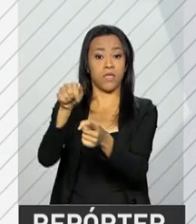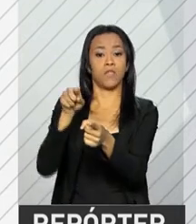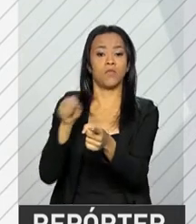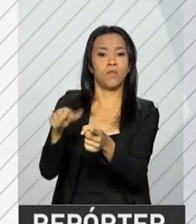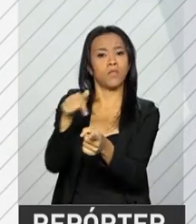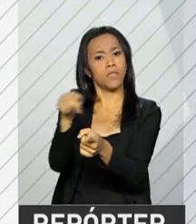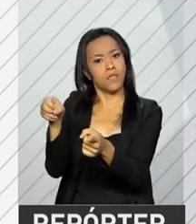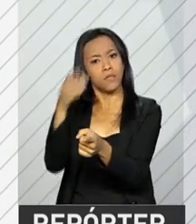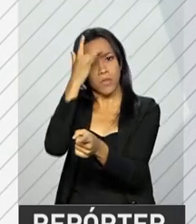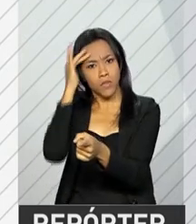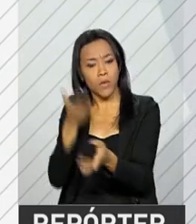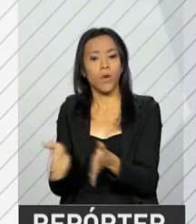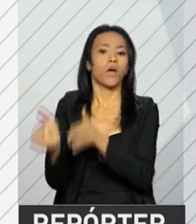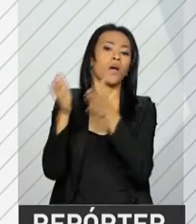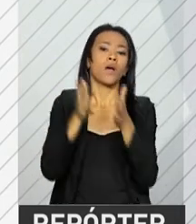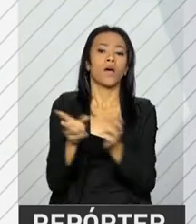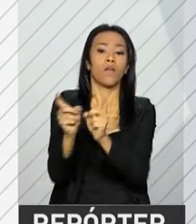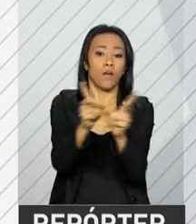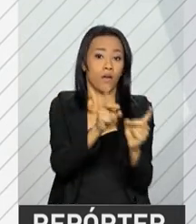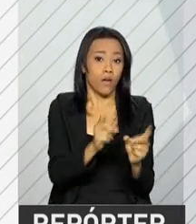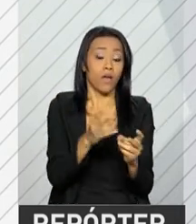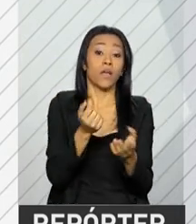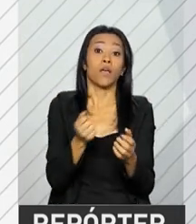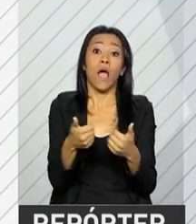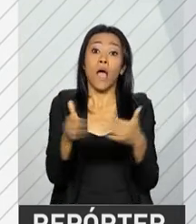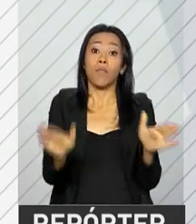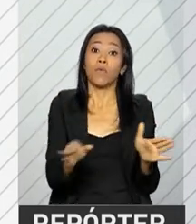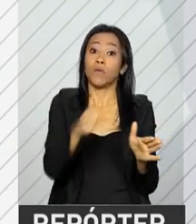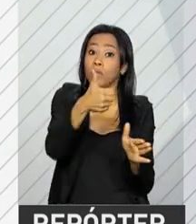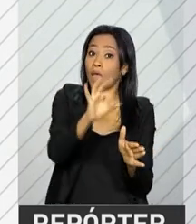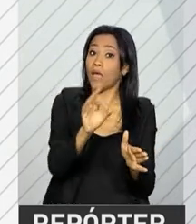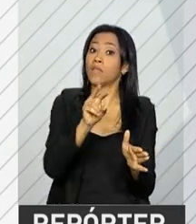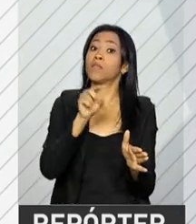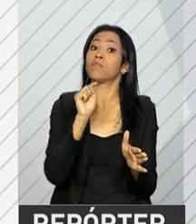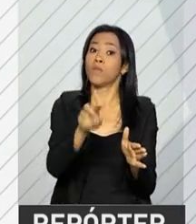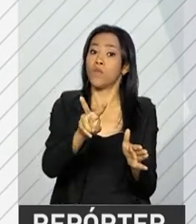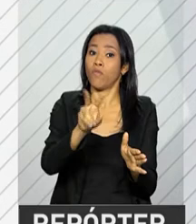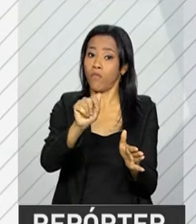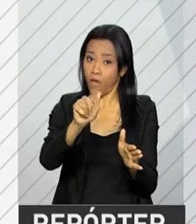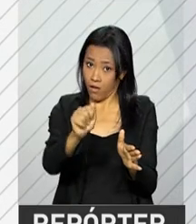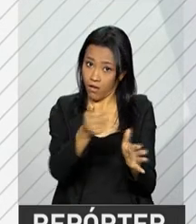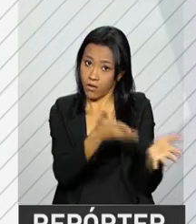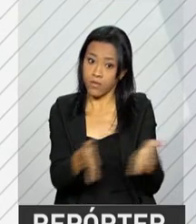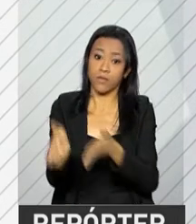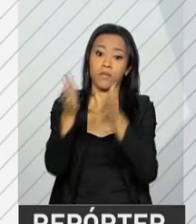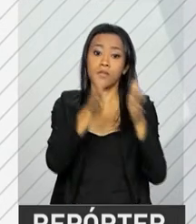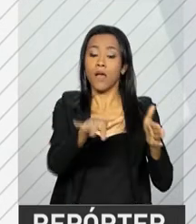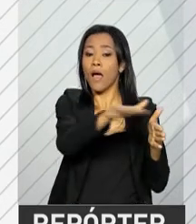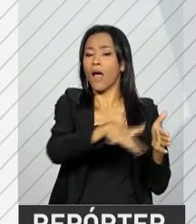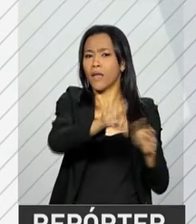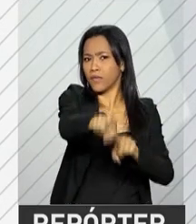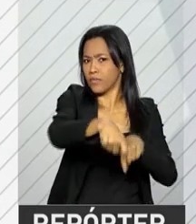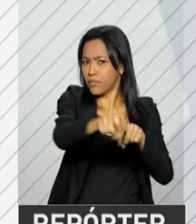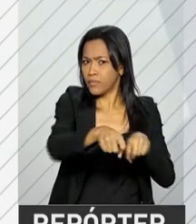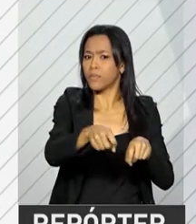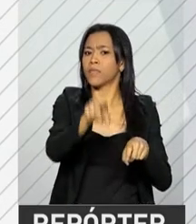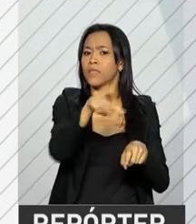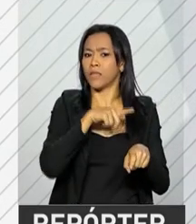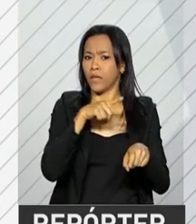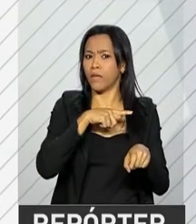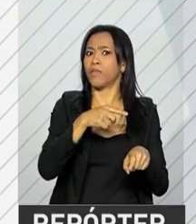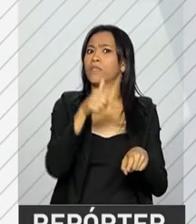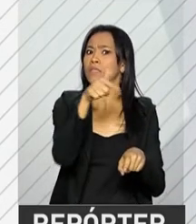pessoas já o comércio criou outras 10 mil e 100 vagas formais de empregos ea agropecuária gerou mais de